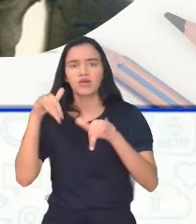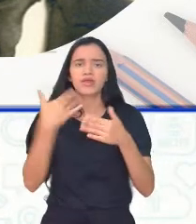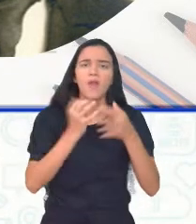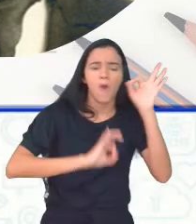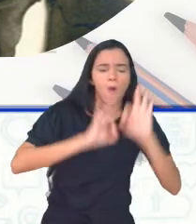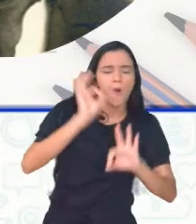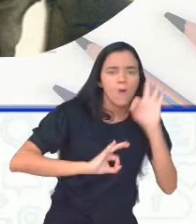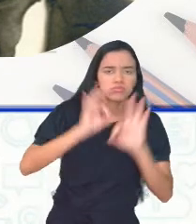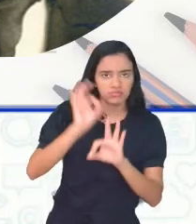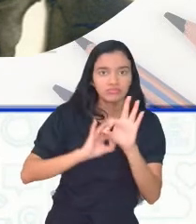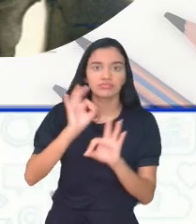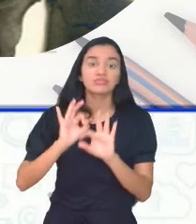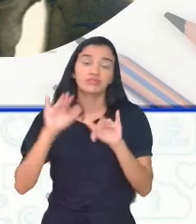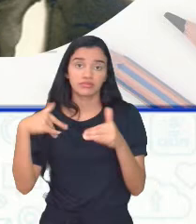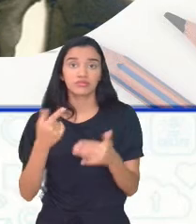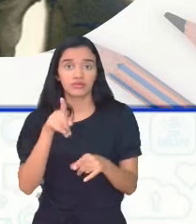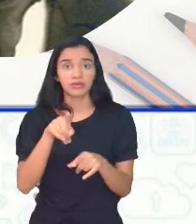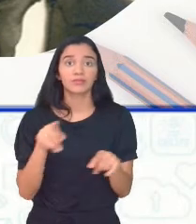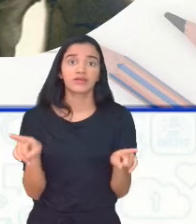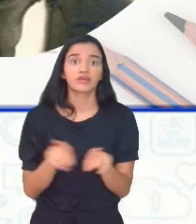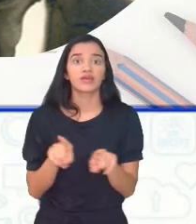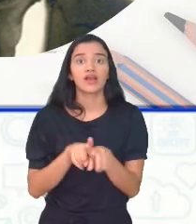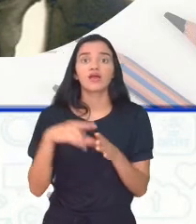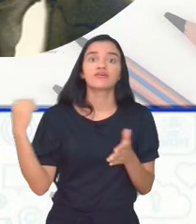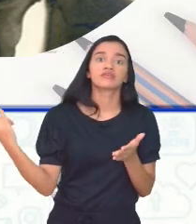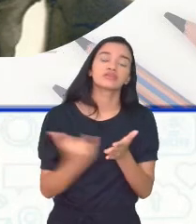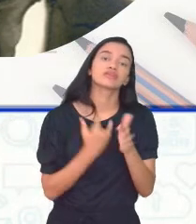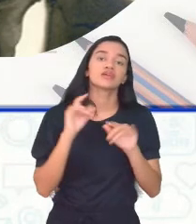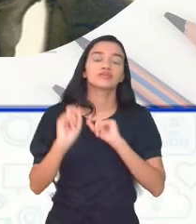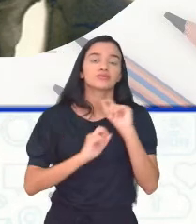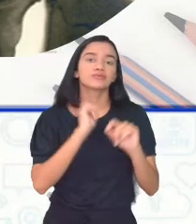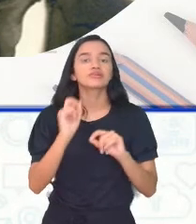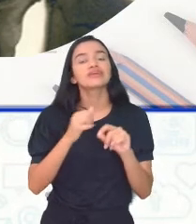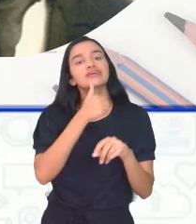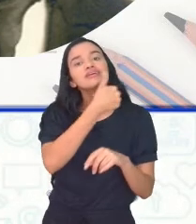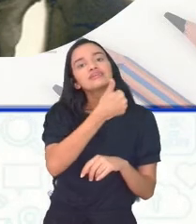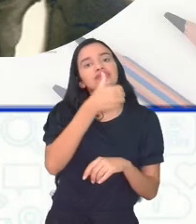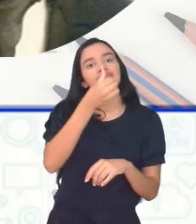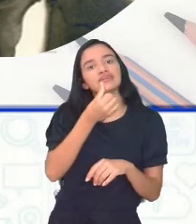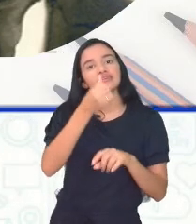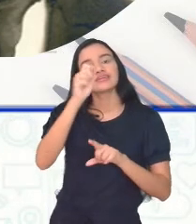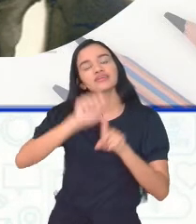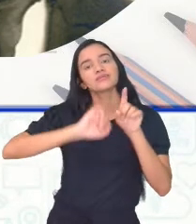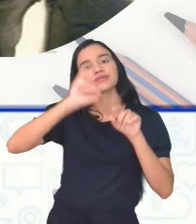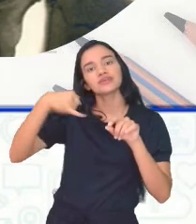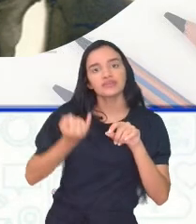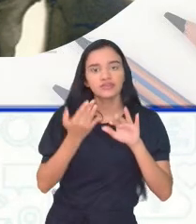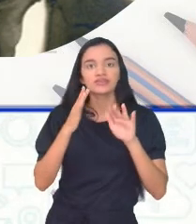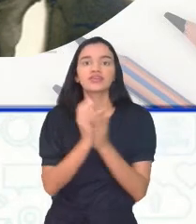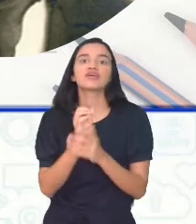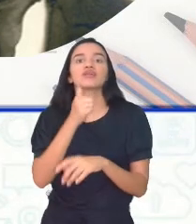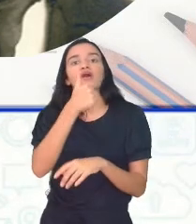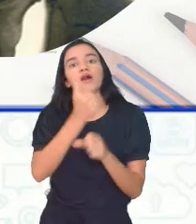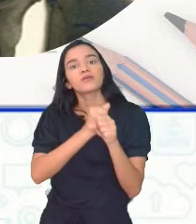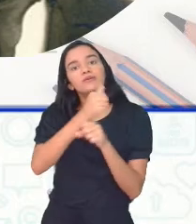projetou aí, e foi assinada uma portaria em 16 de janeiro de 1850, que determinou a